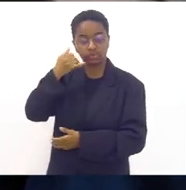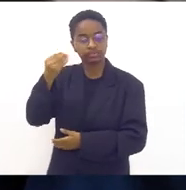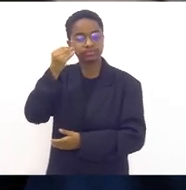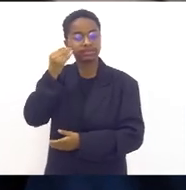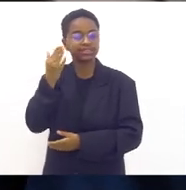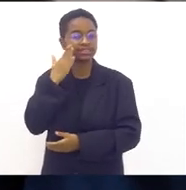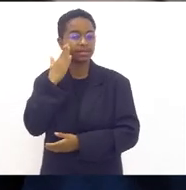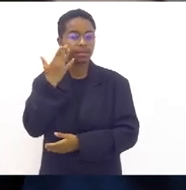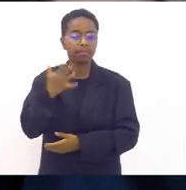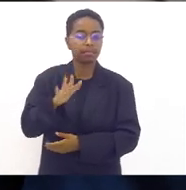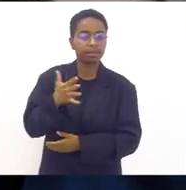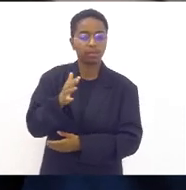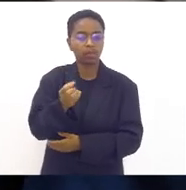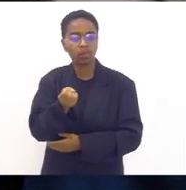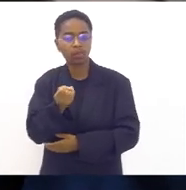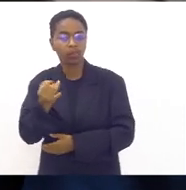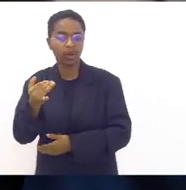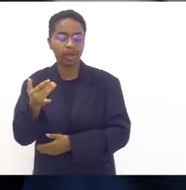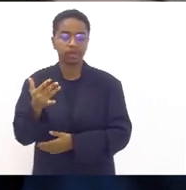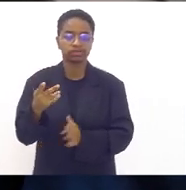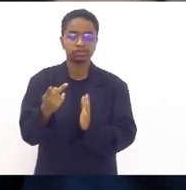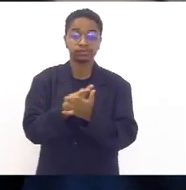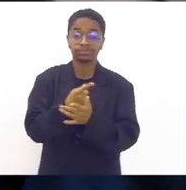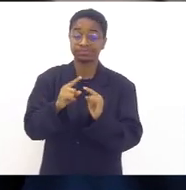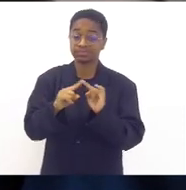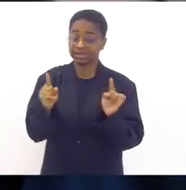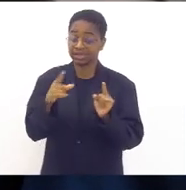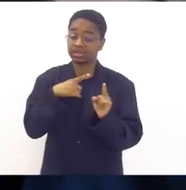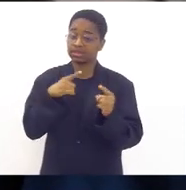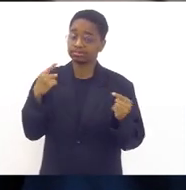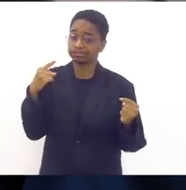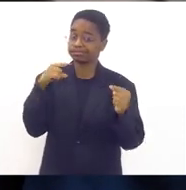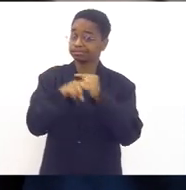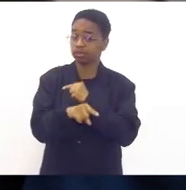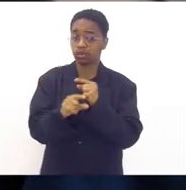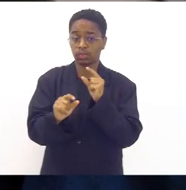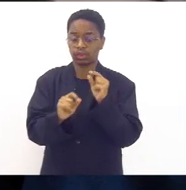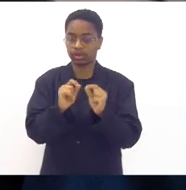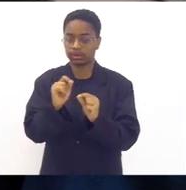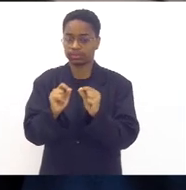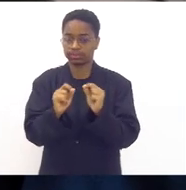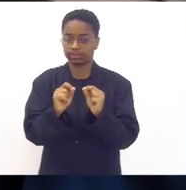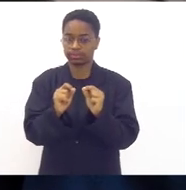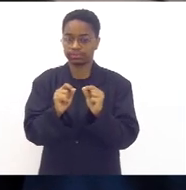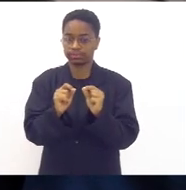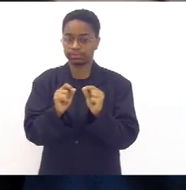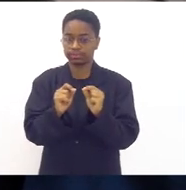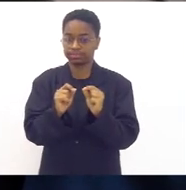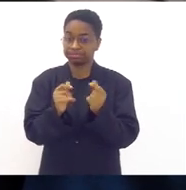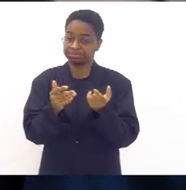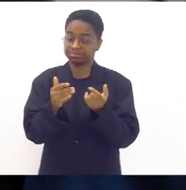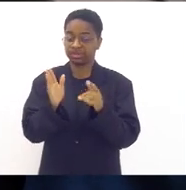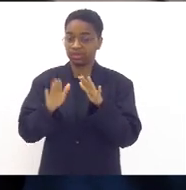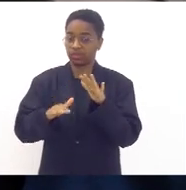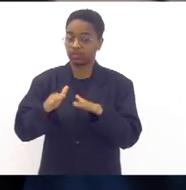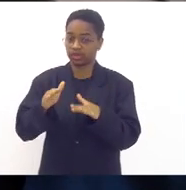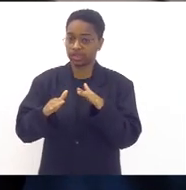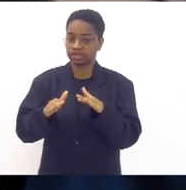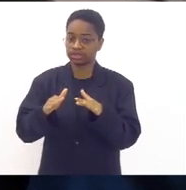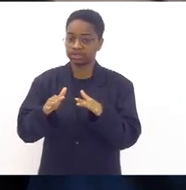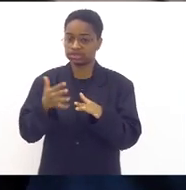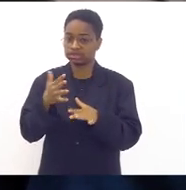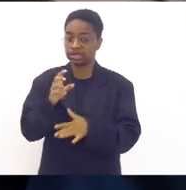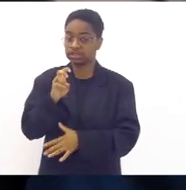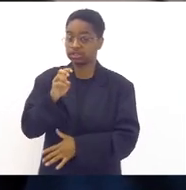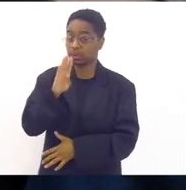como estimava e tal. Há controvérsias, mas está. Pode ser algo como 5